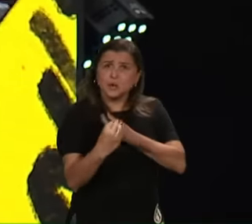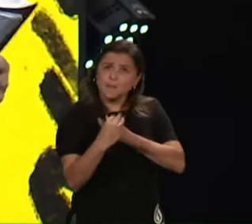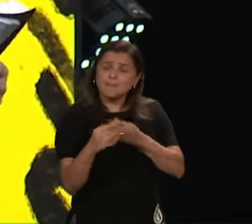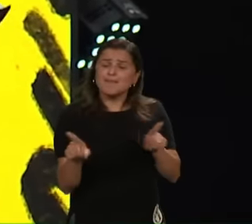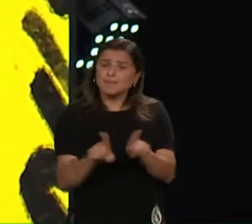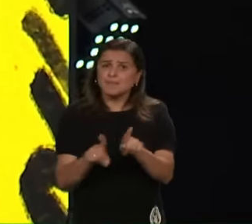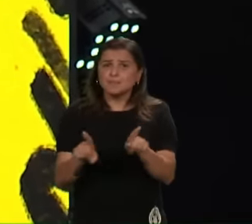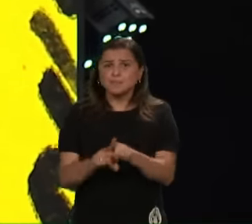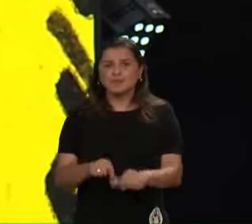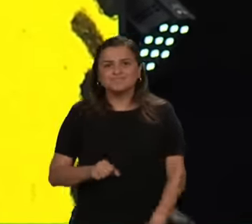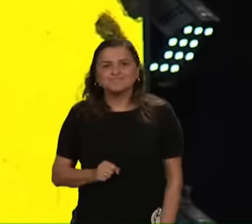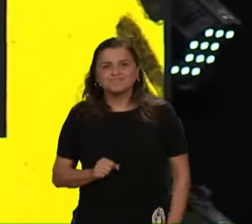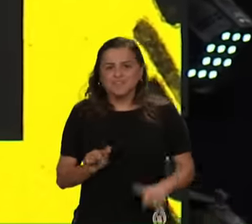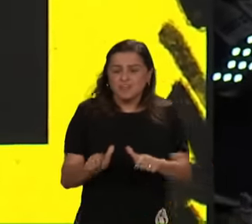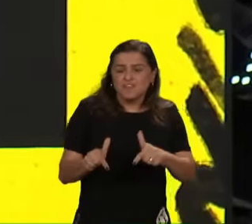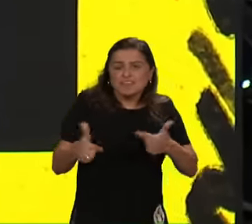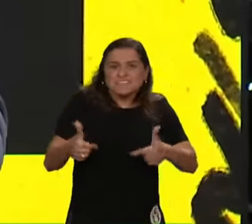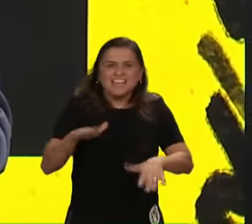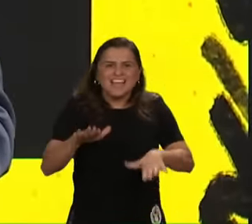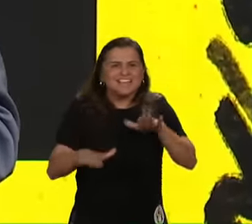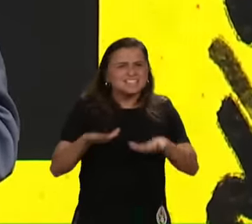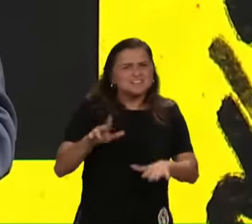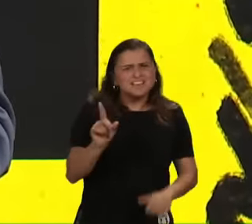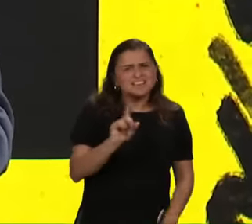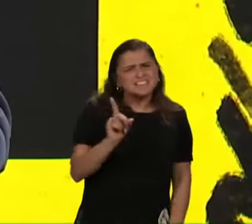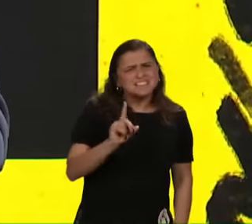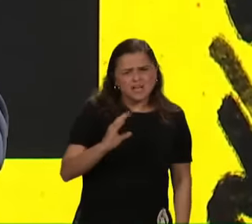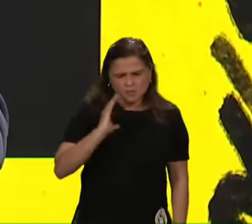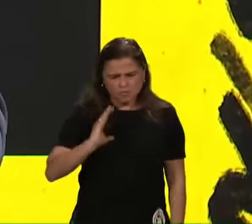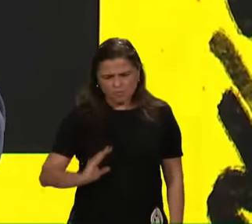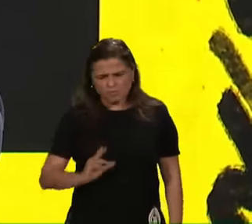Mas não é fazer de vez em quando, é sempre.